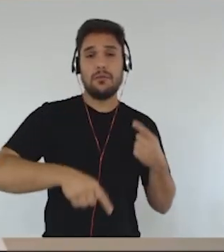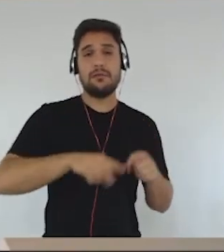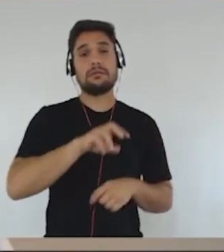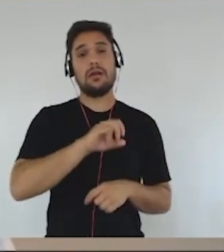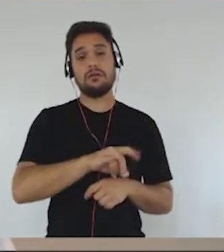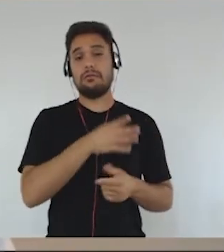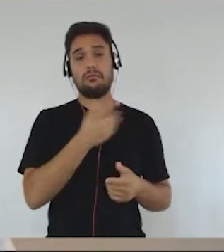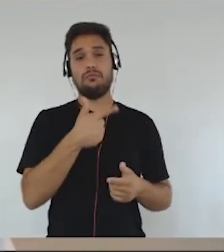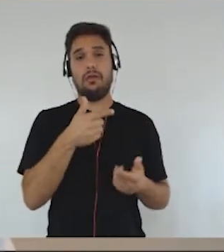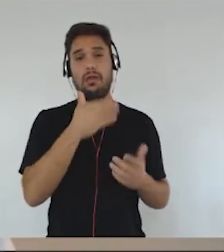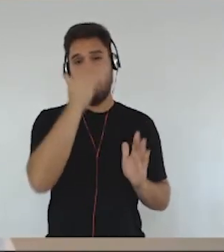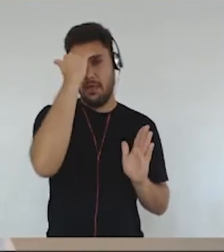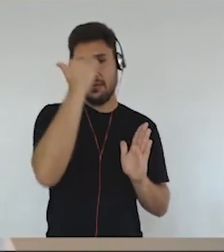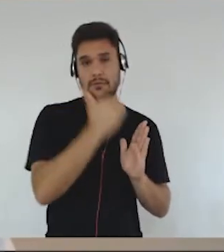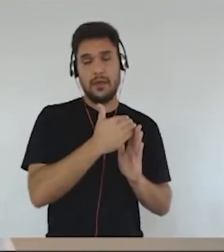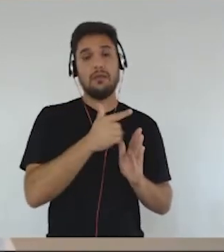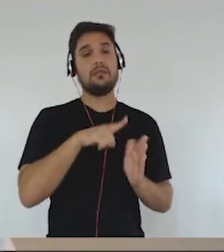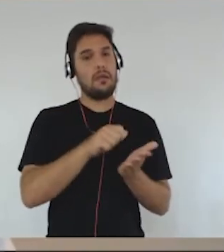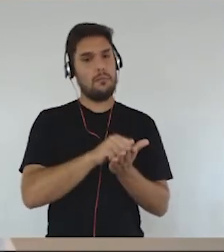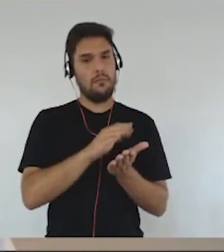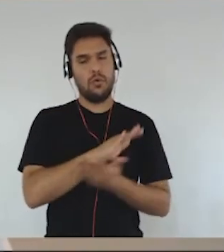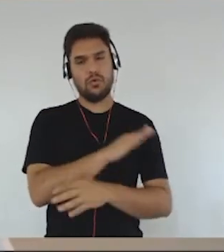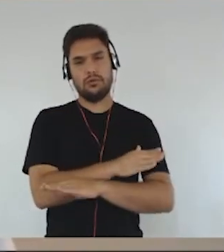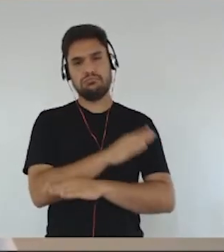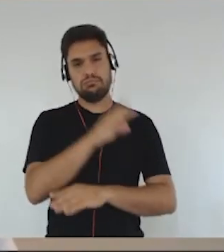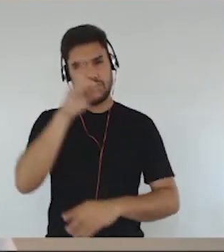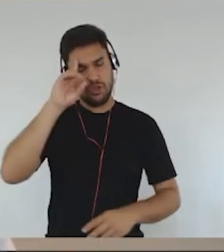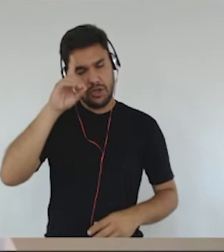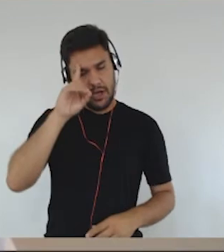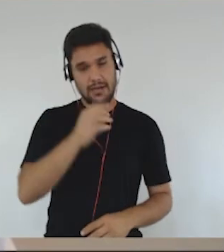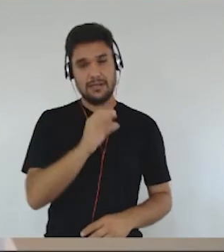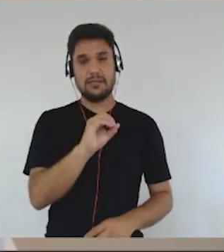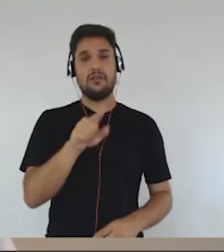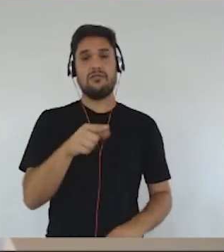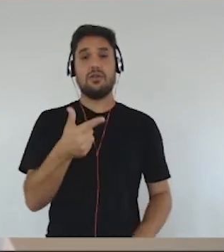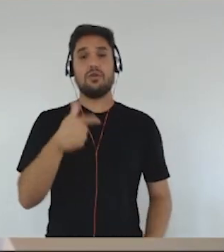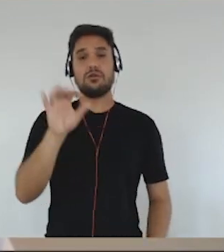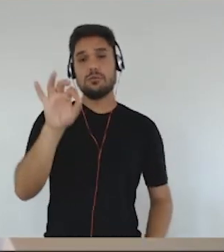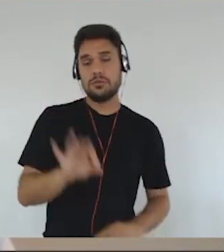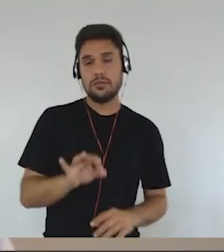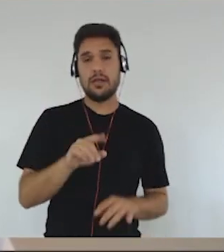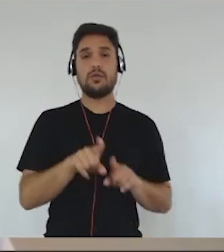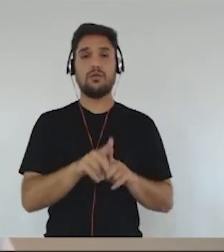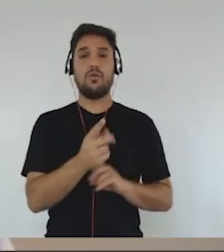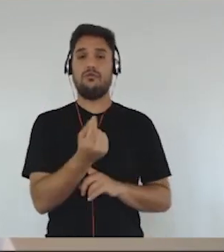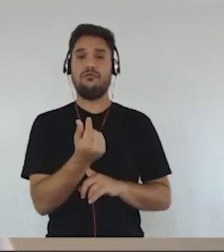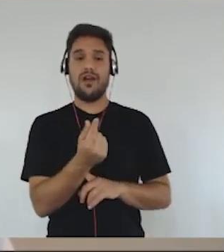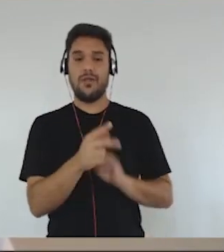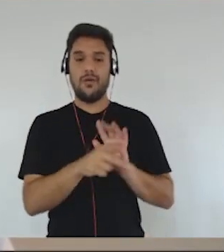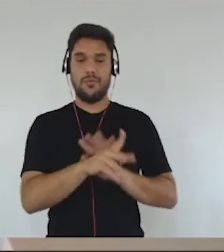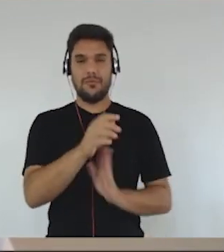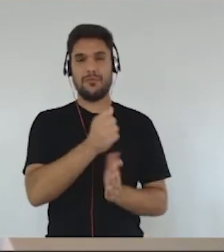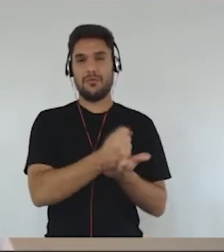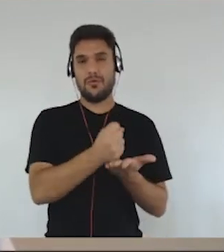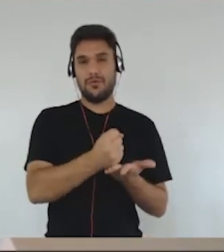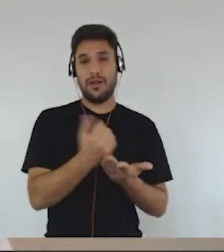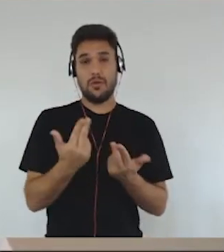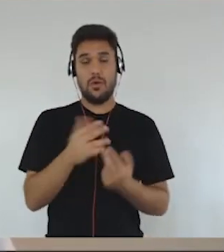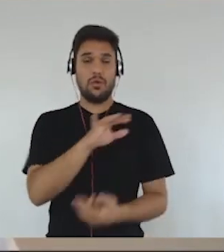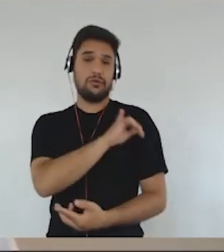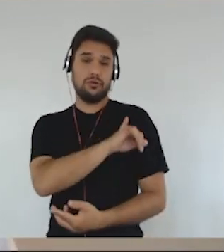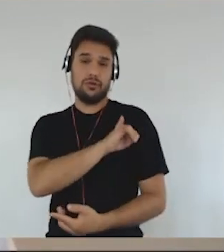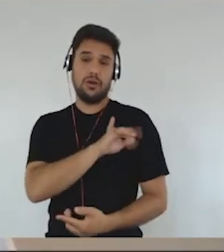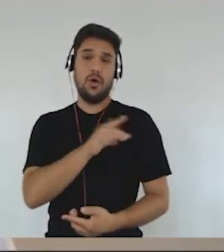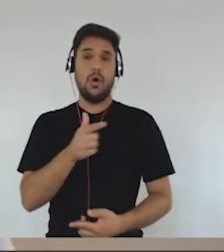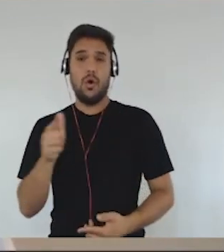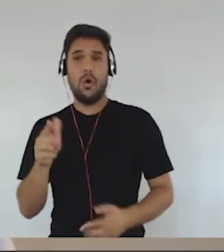de descumprimento, há uma multa diária de 0,02% do valor do contrato, estou falando no caso do Rio de Janeiro, mas